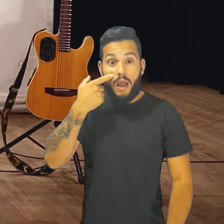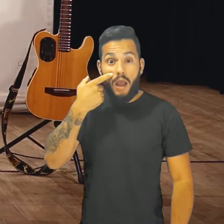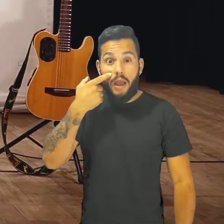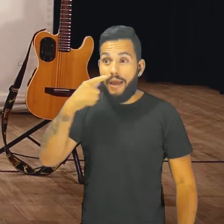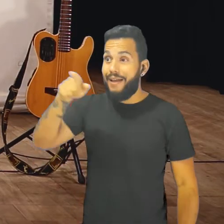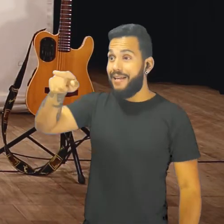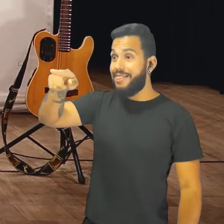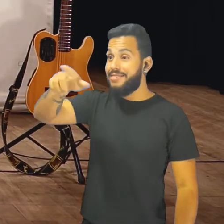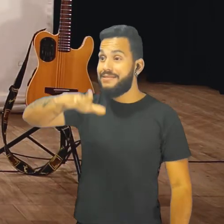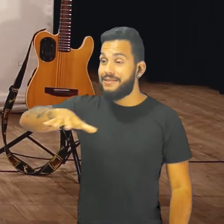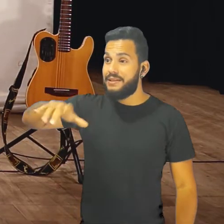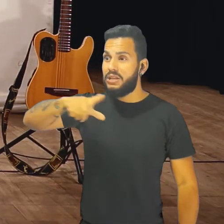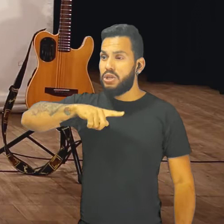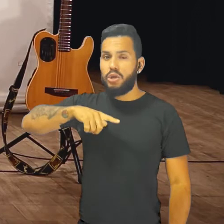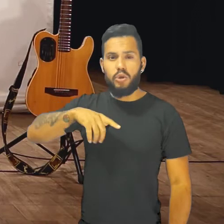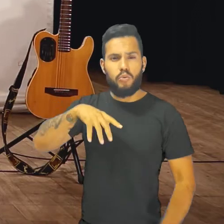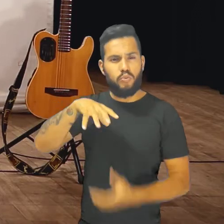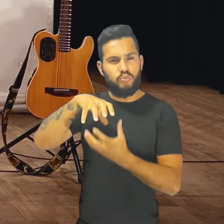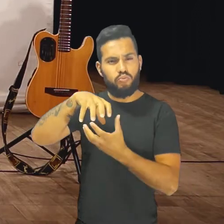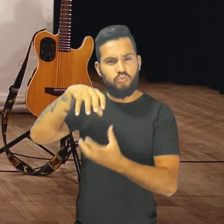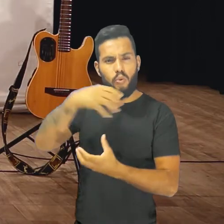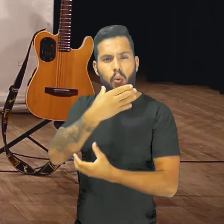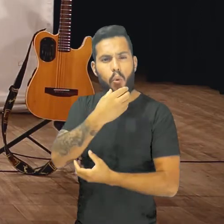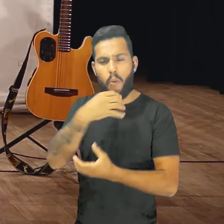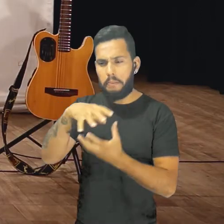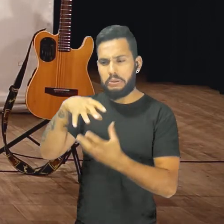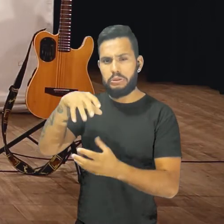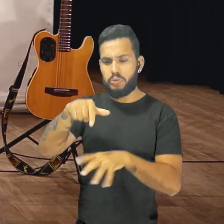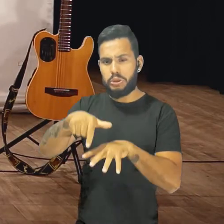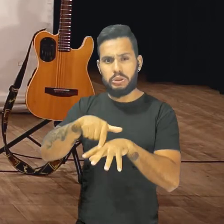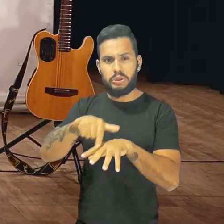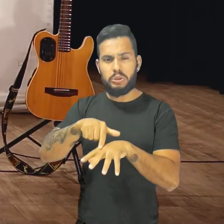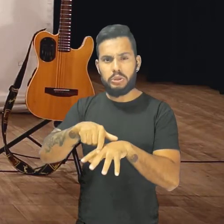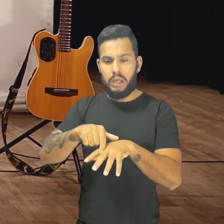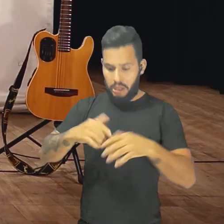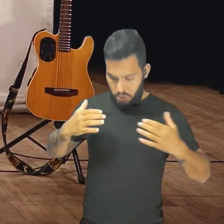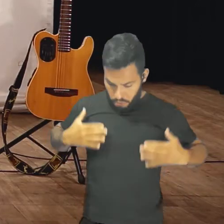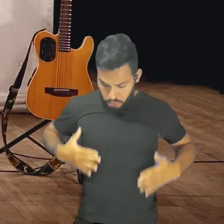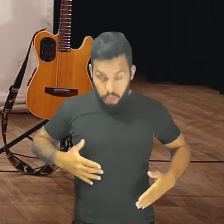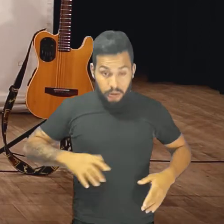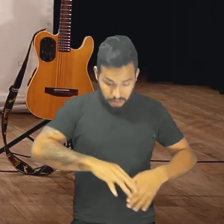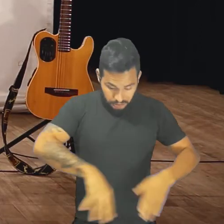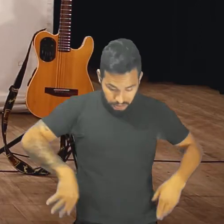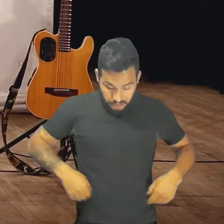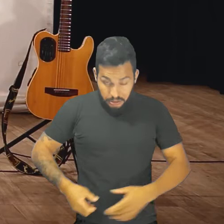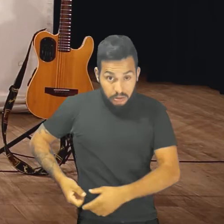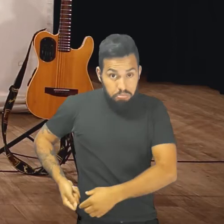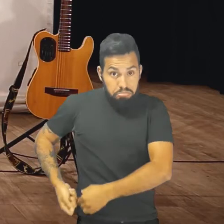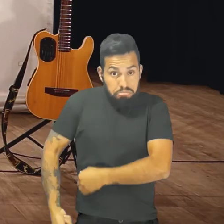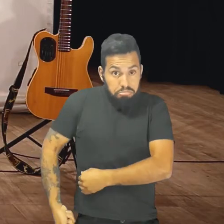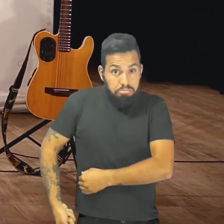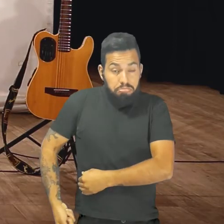na margem um velho senhor de sandália e de túnica, um cordão na cintura. Ei, ei,